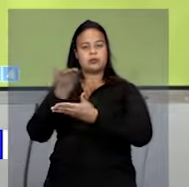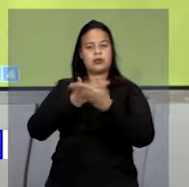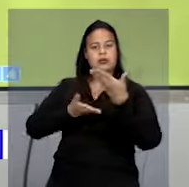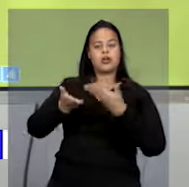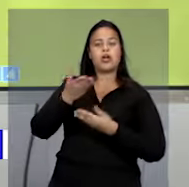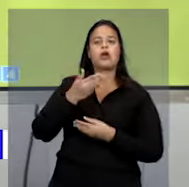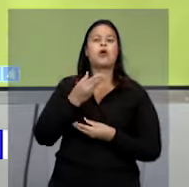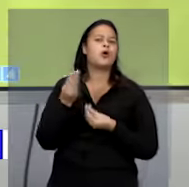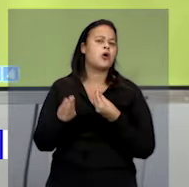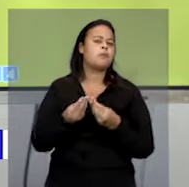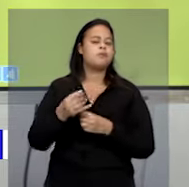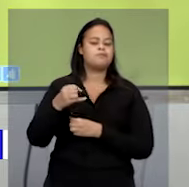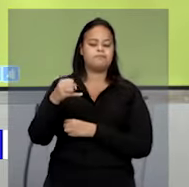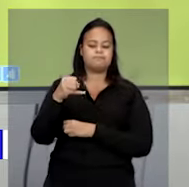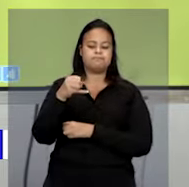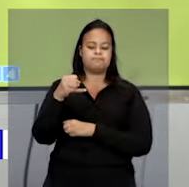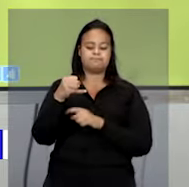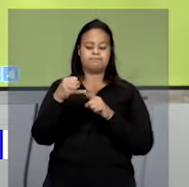tá? Um tracinho ali.